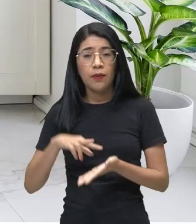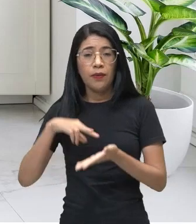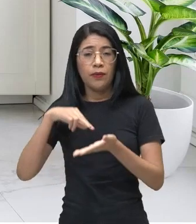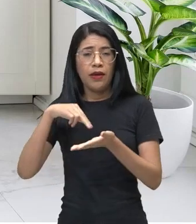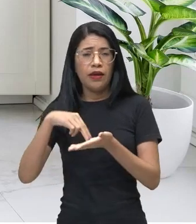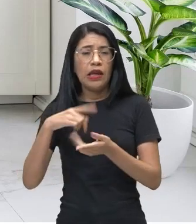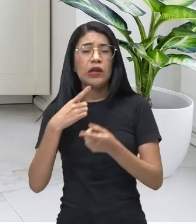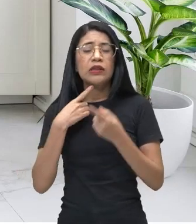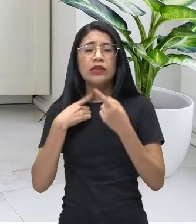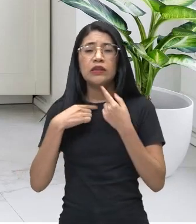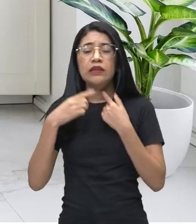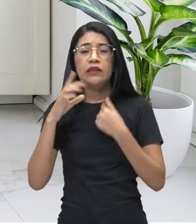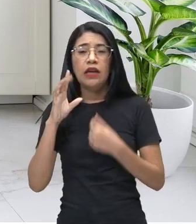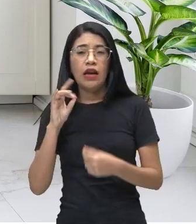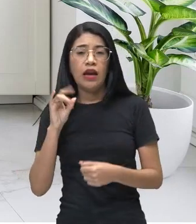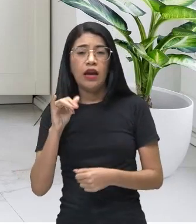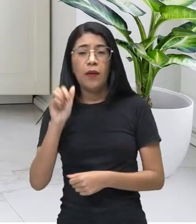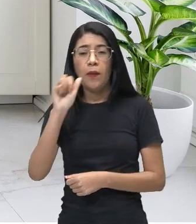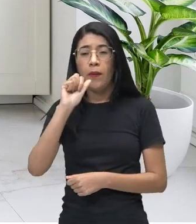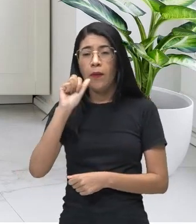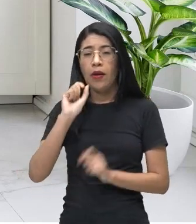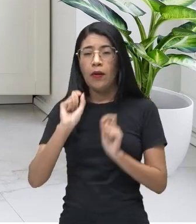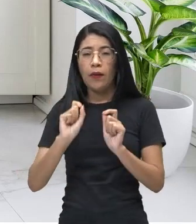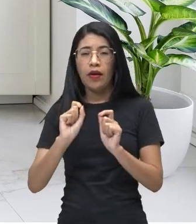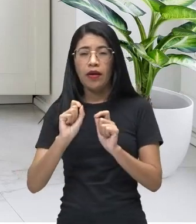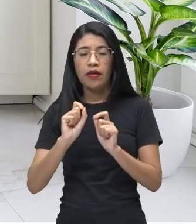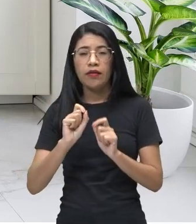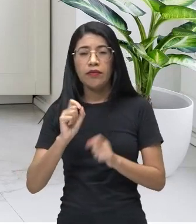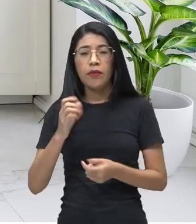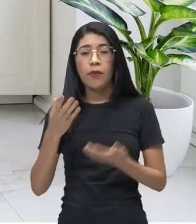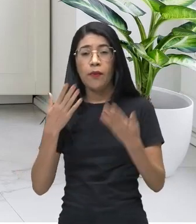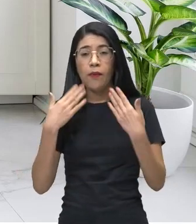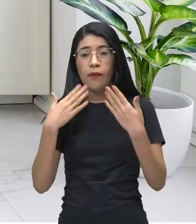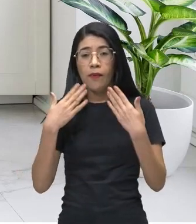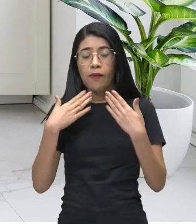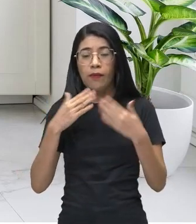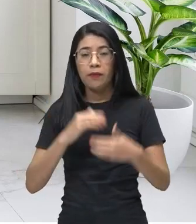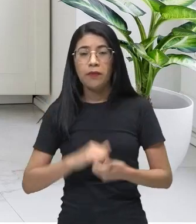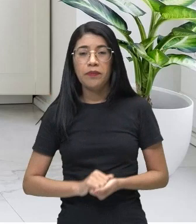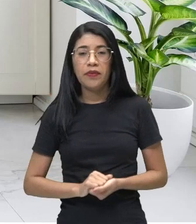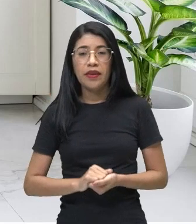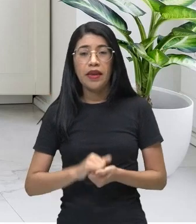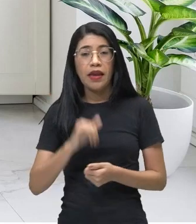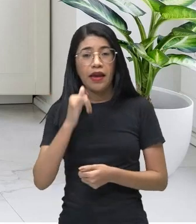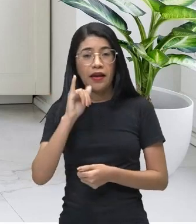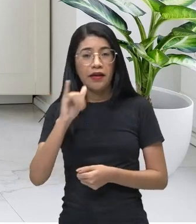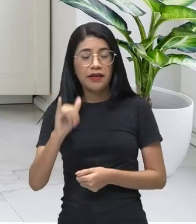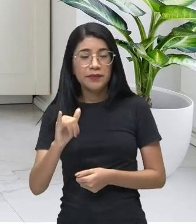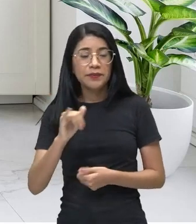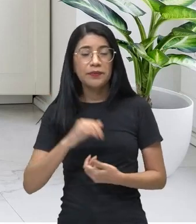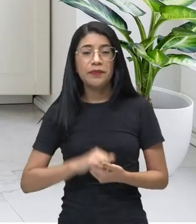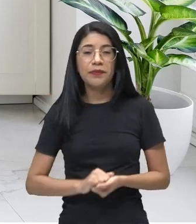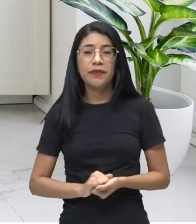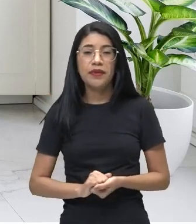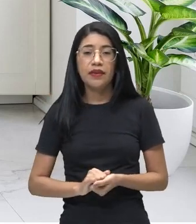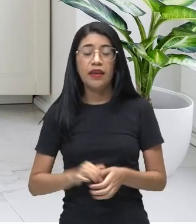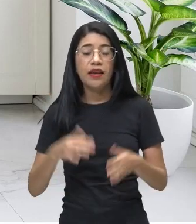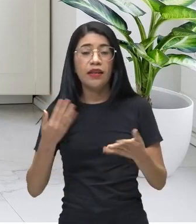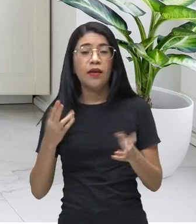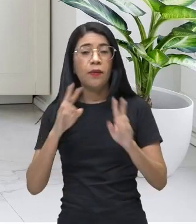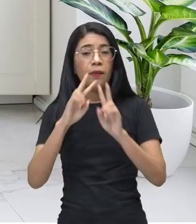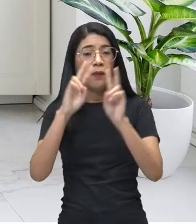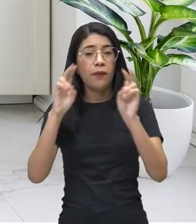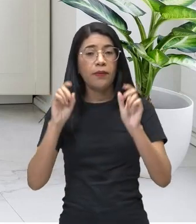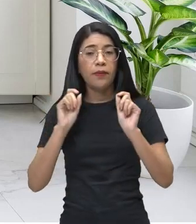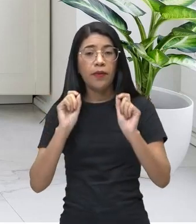muita sede para bebermos o que? O calor, que é a nossa energia. Logo, nós vamos falar